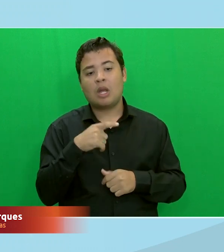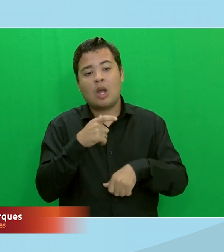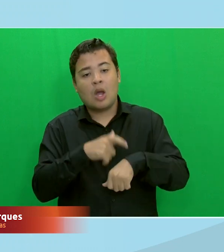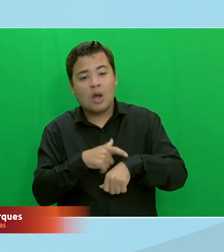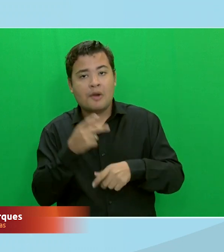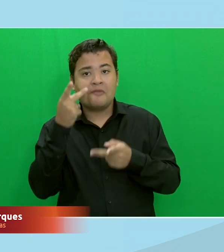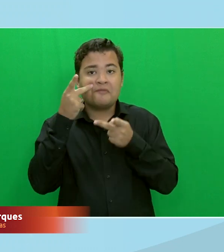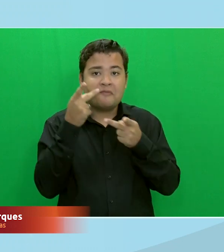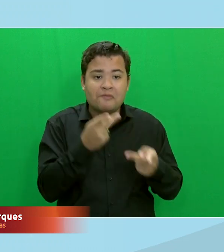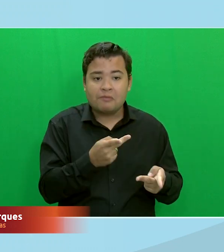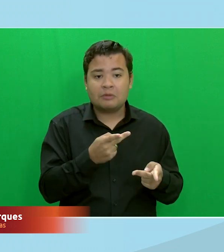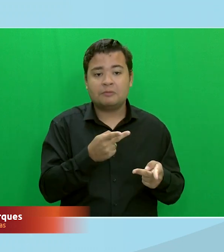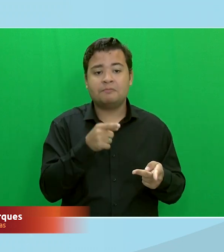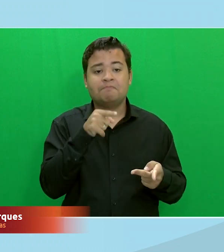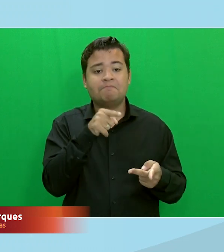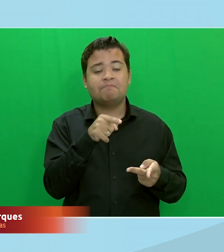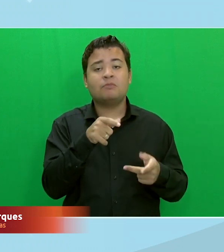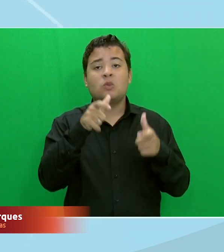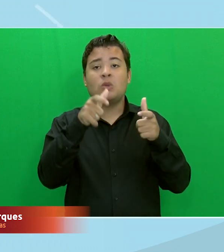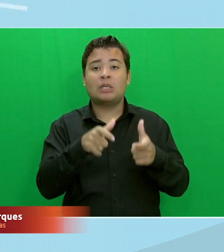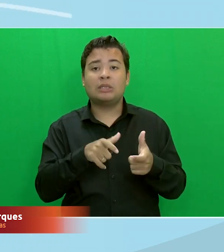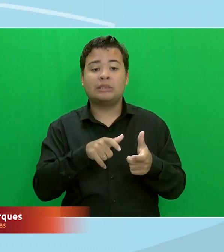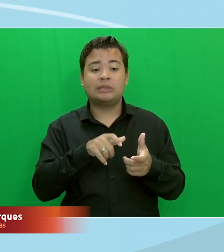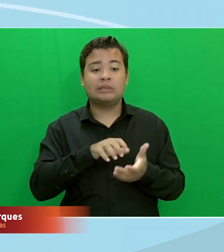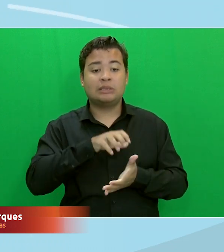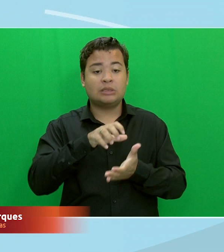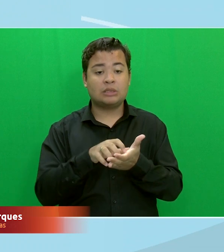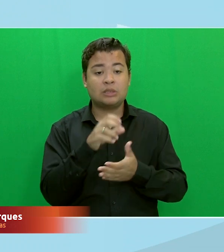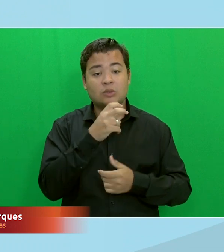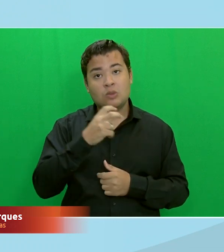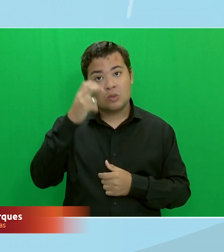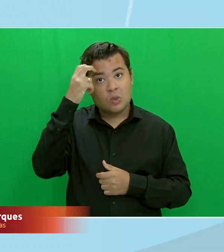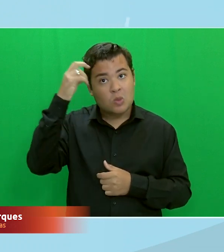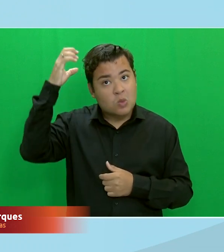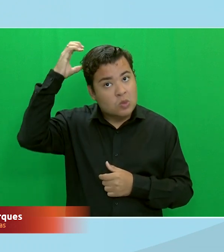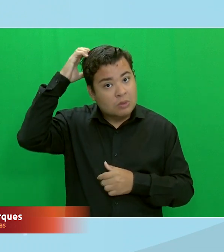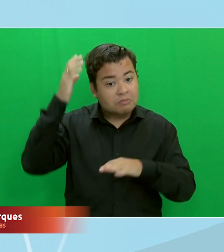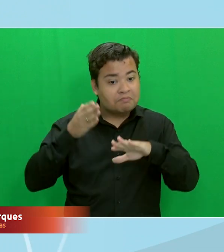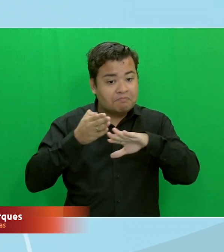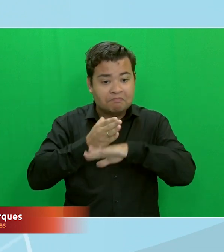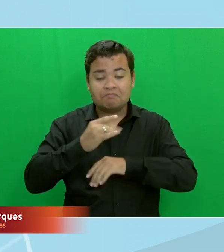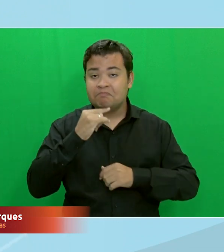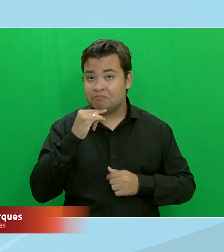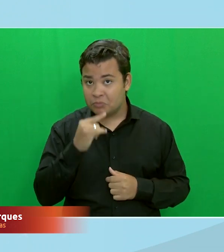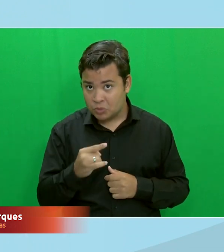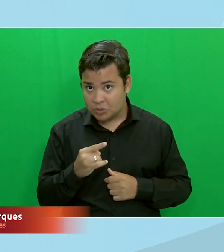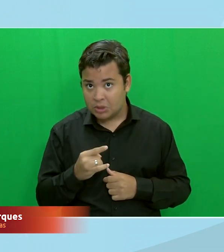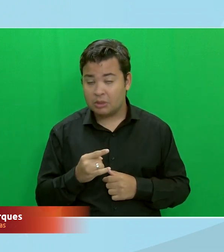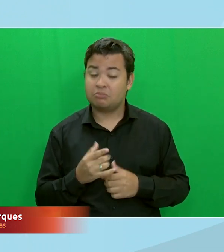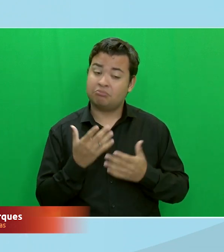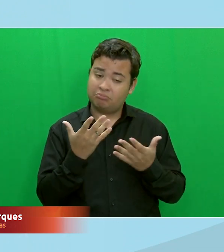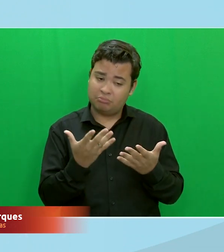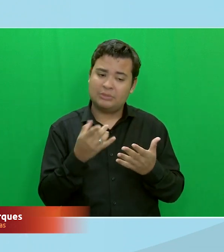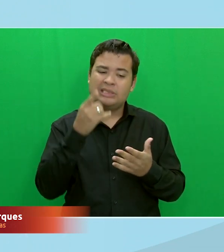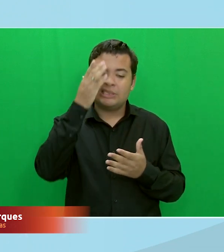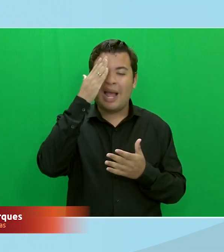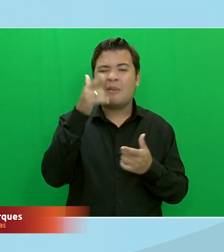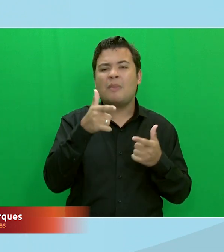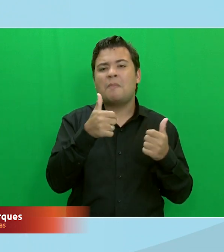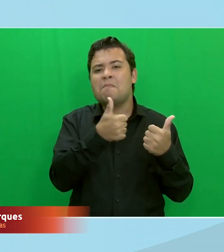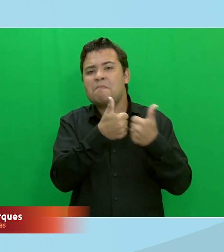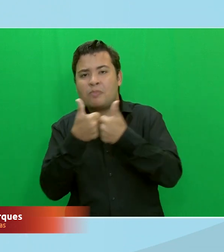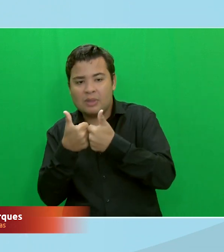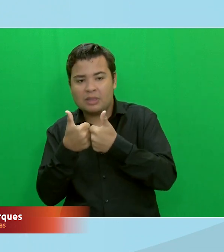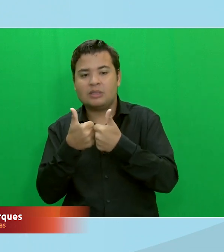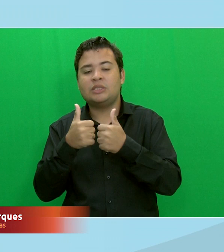fazer visitações no Centro Cultural Cora Coralina, que fica ali do lado do Teatro Goiânia, na verdade um